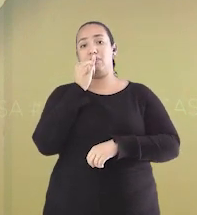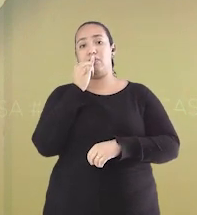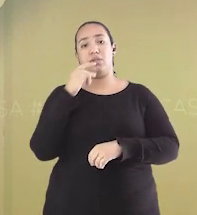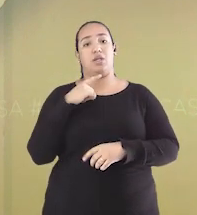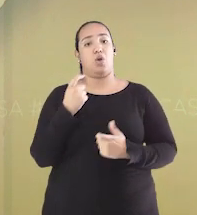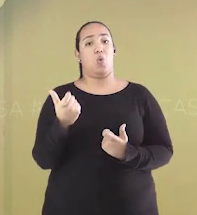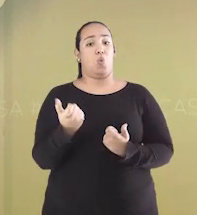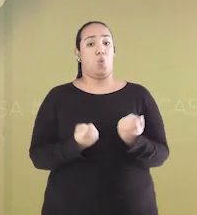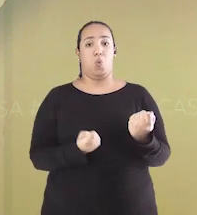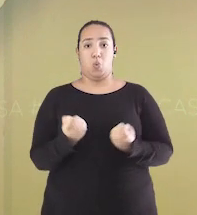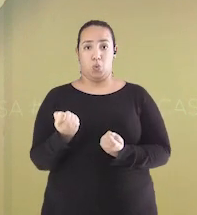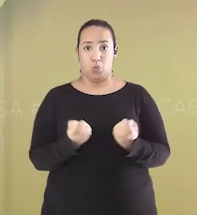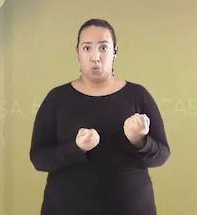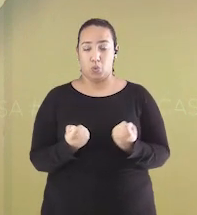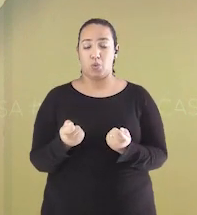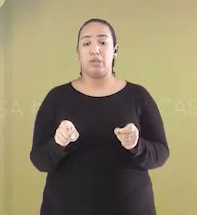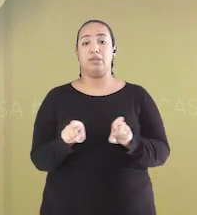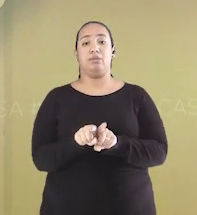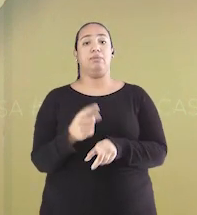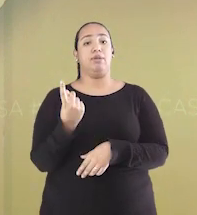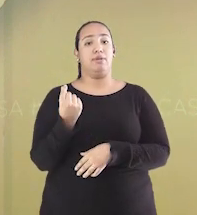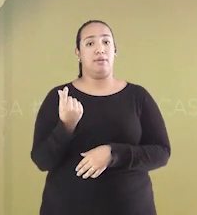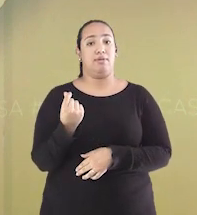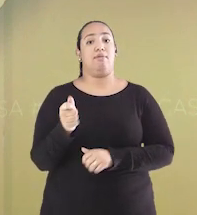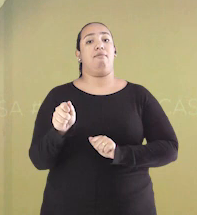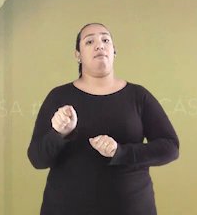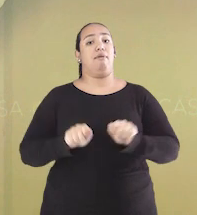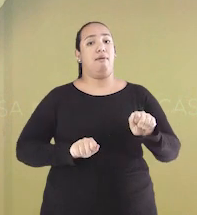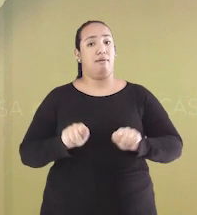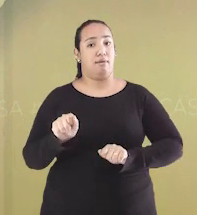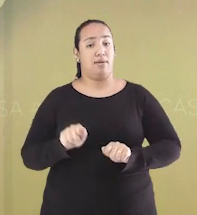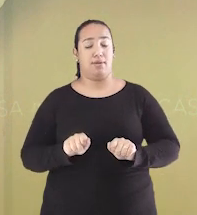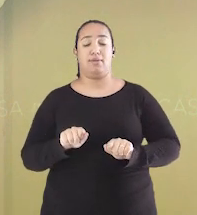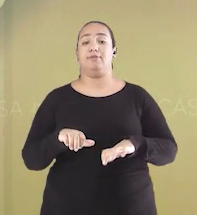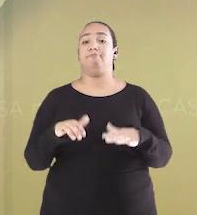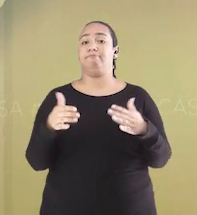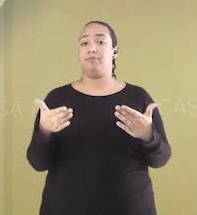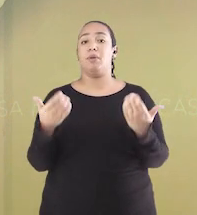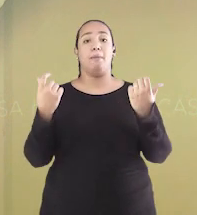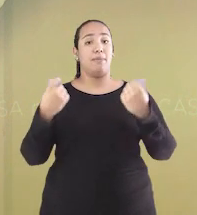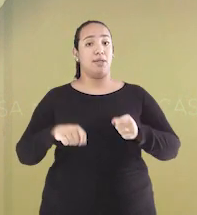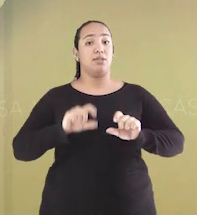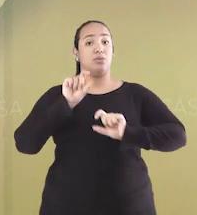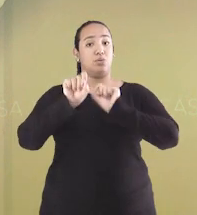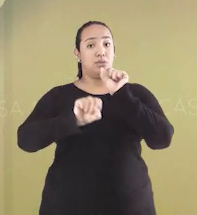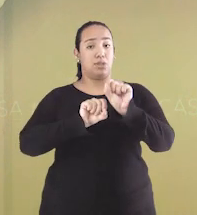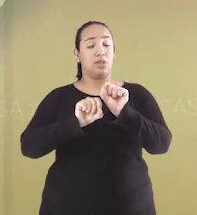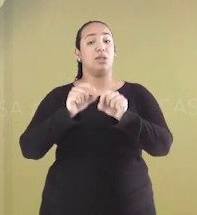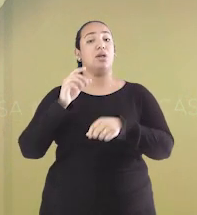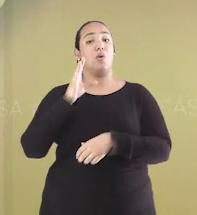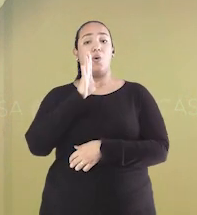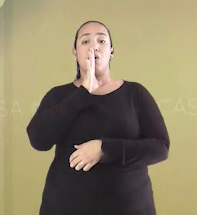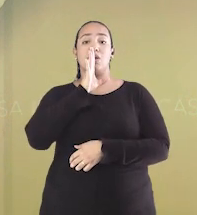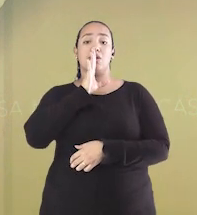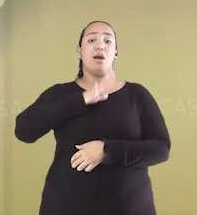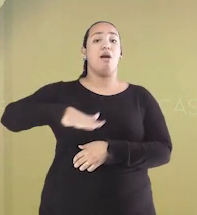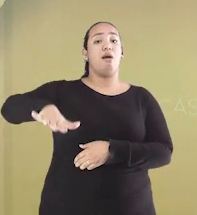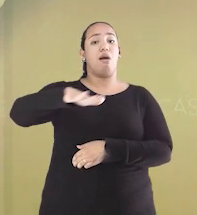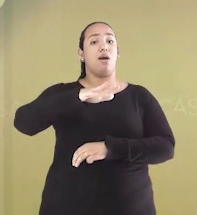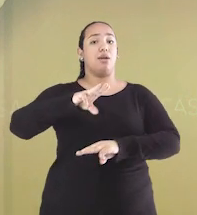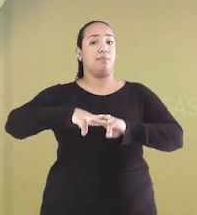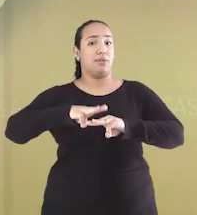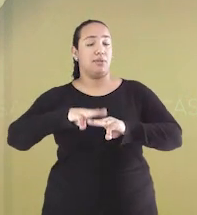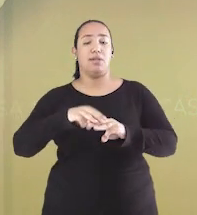de gastos e uma administração de renda, se faz necessário conhecimentos matemáticos, tais como cálculos de